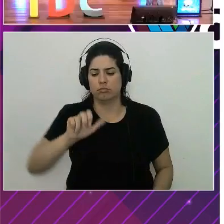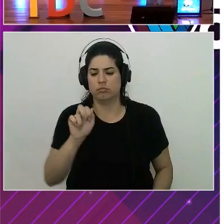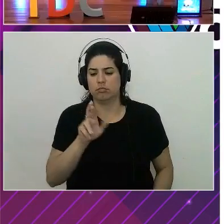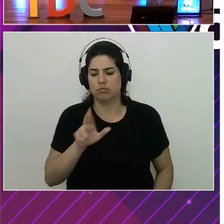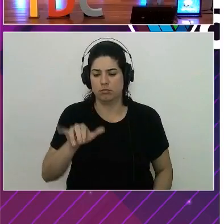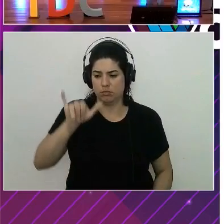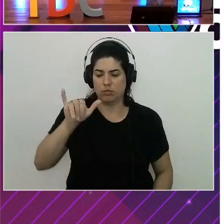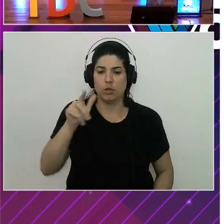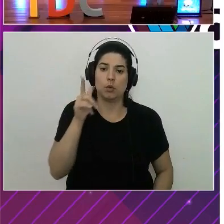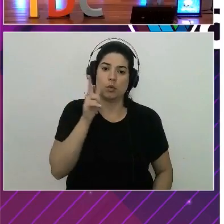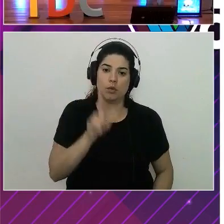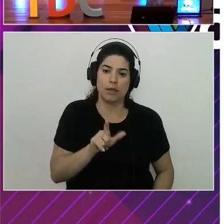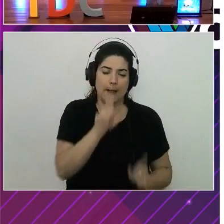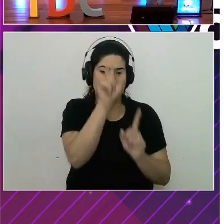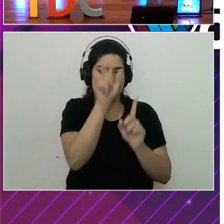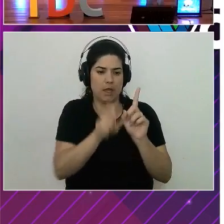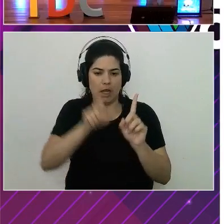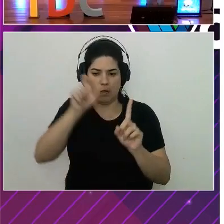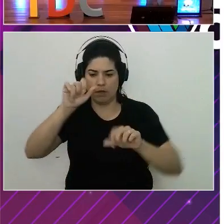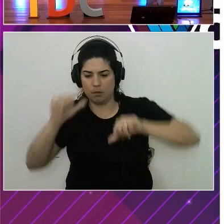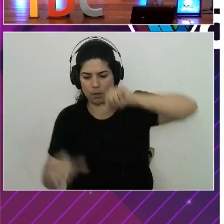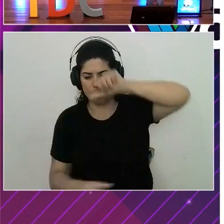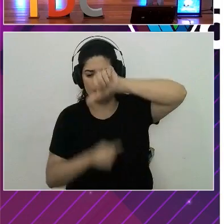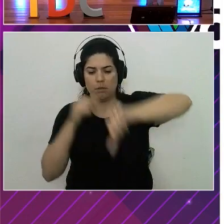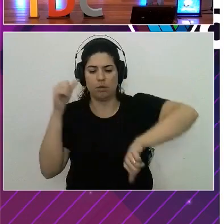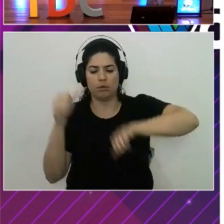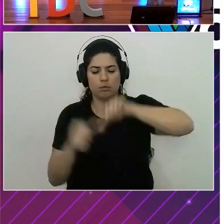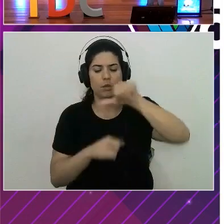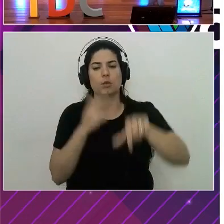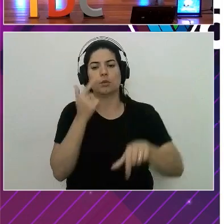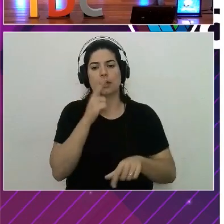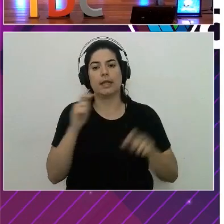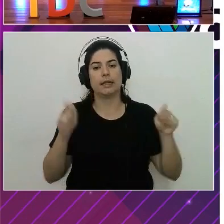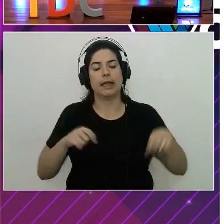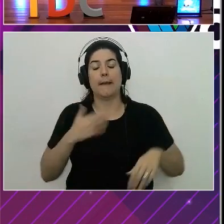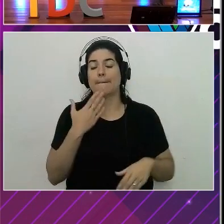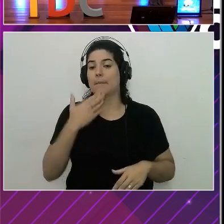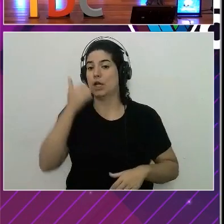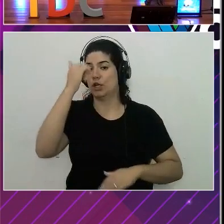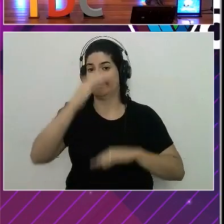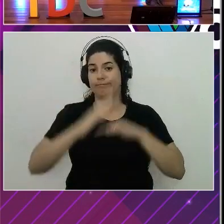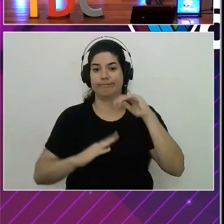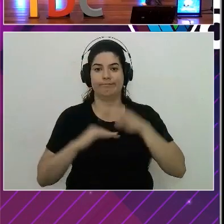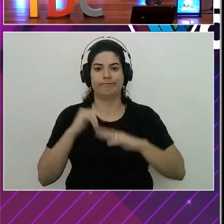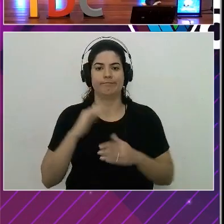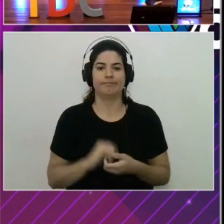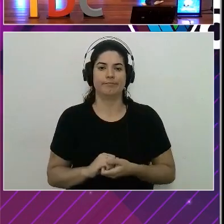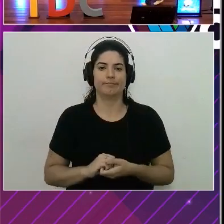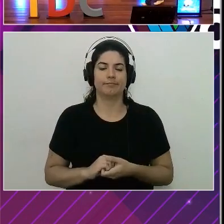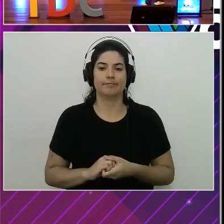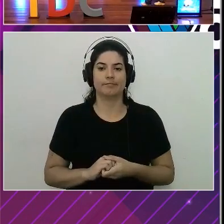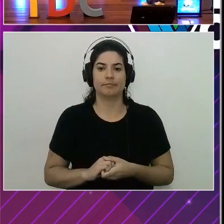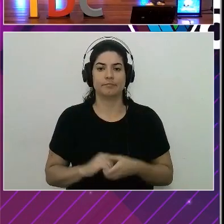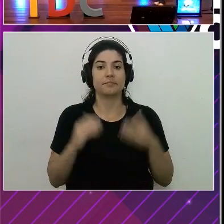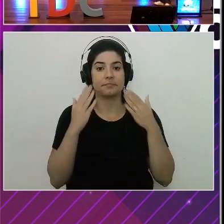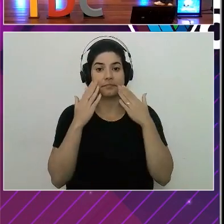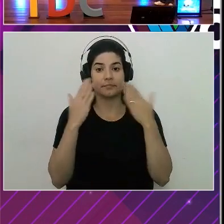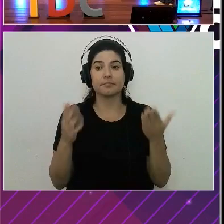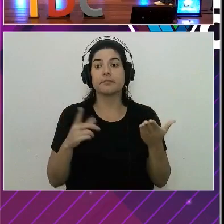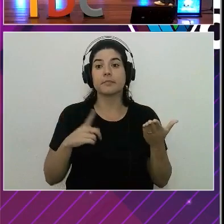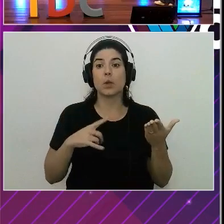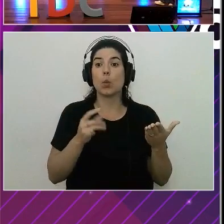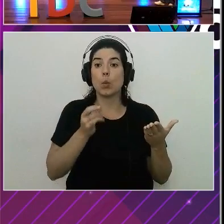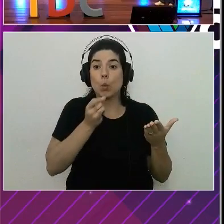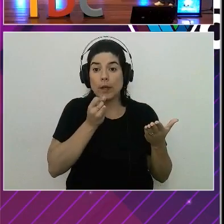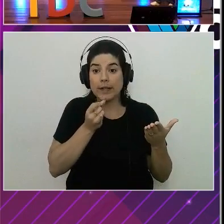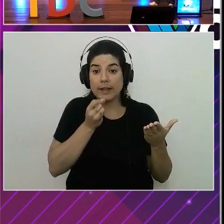alterando o plano de execução daquela query para ela ter melhor desempenho. Tá? E aqui a gente tem um exemplo disso, tá?